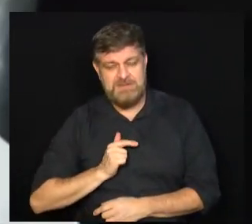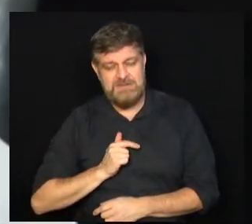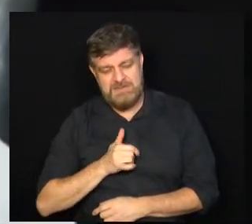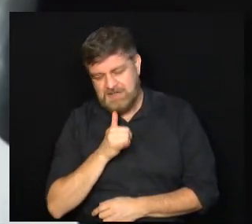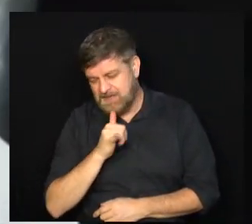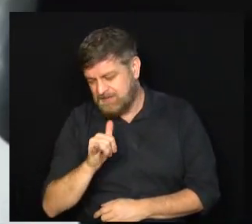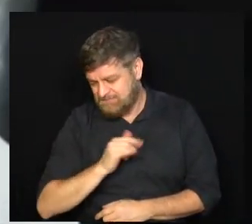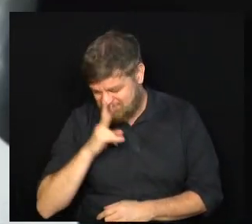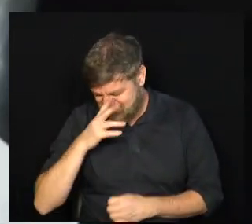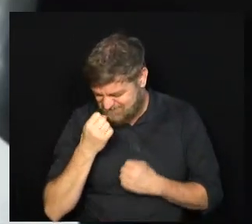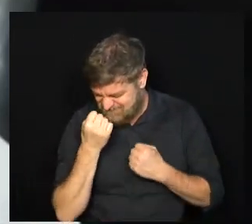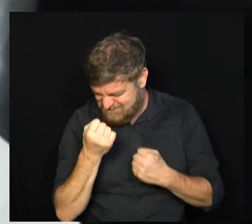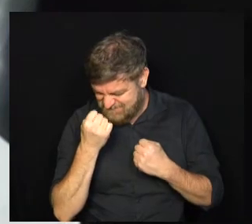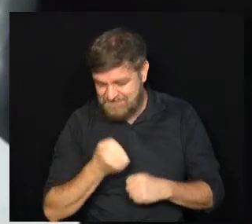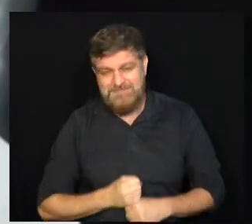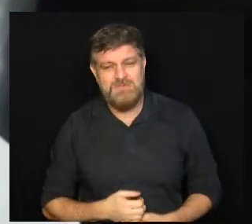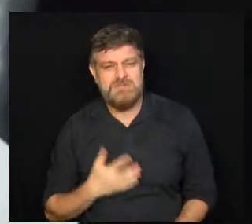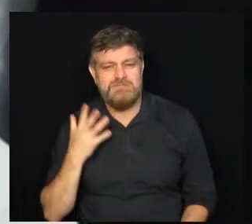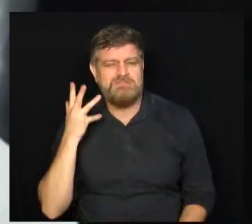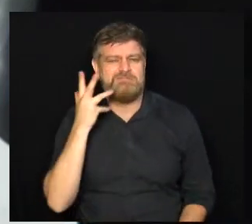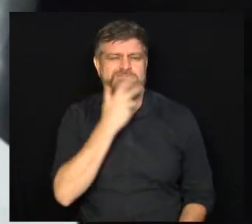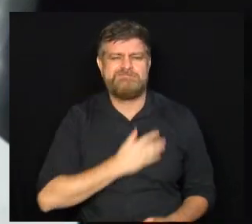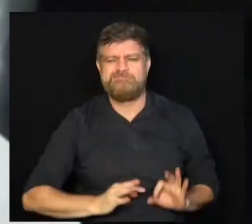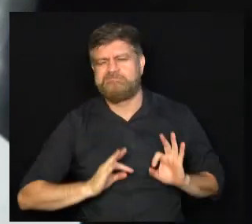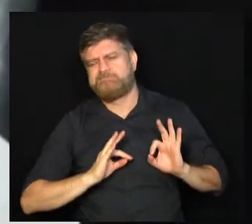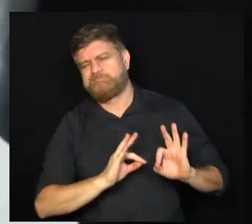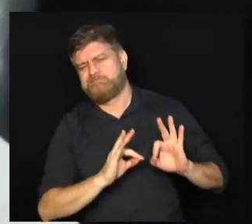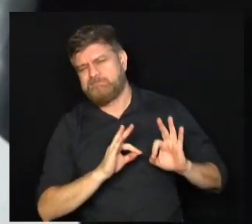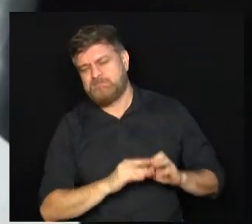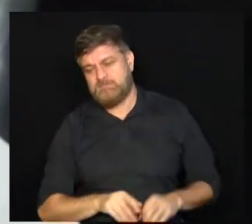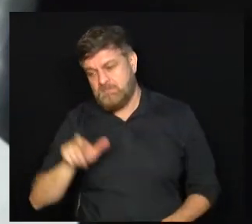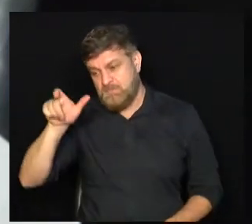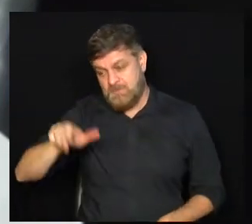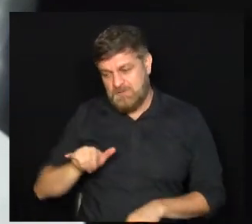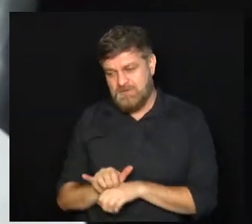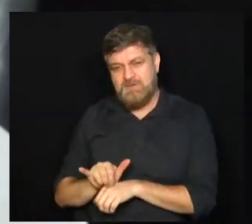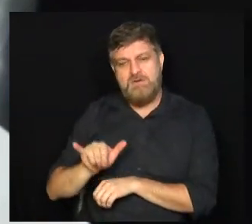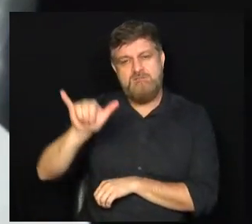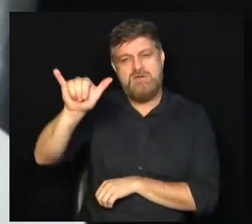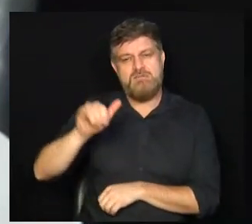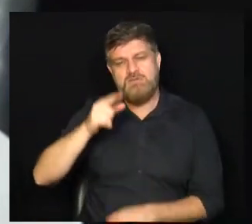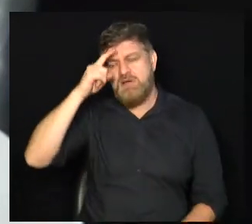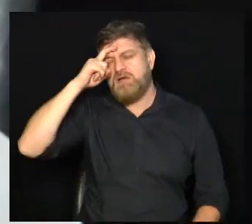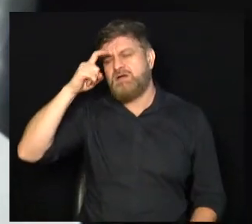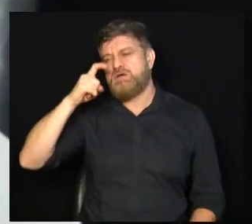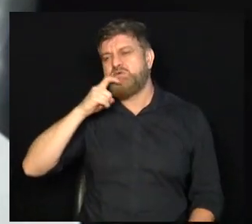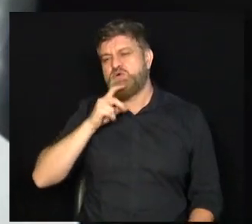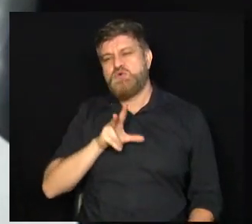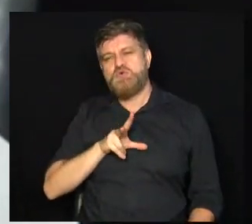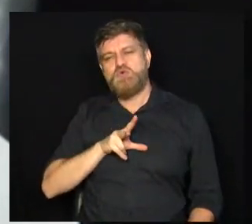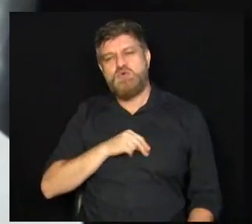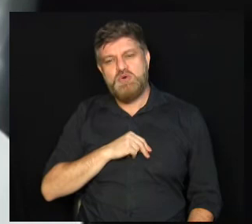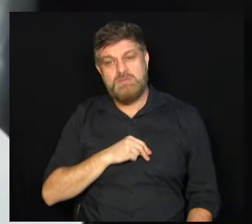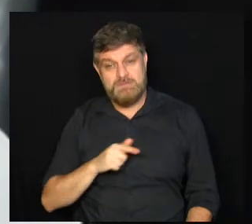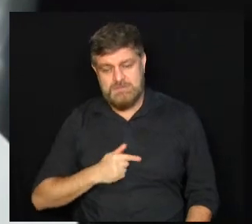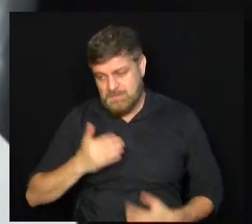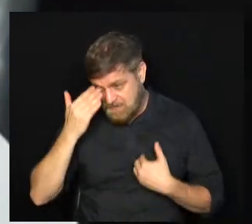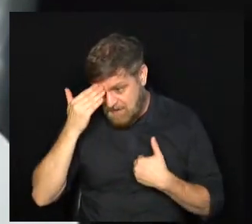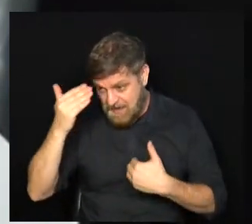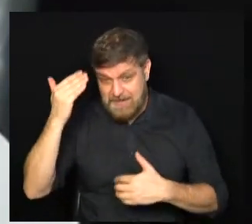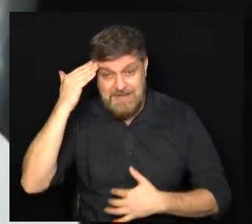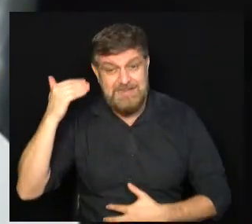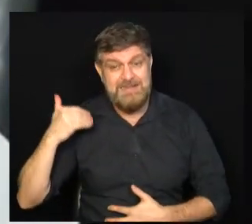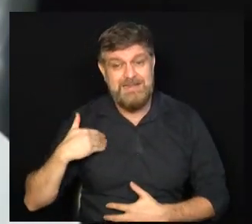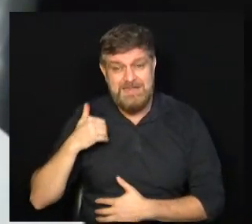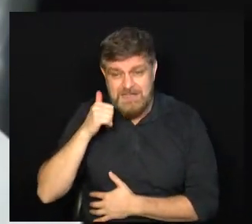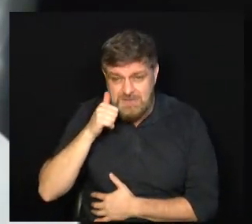para quem voa, para quem vai voar. Então, agradeço a vereadora Débora,